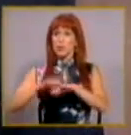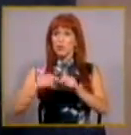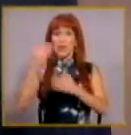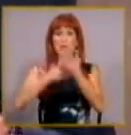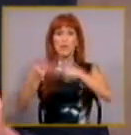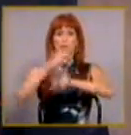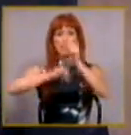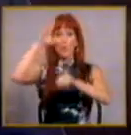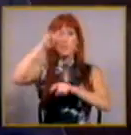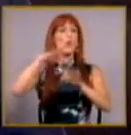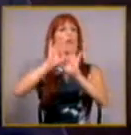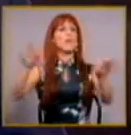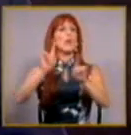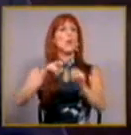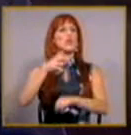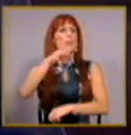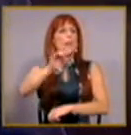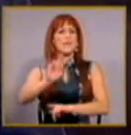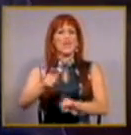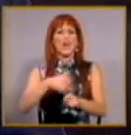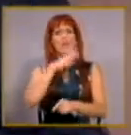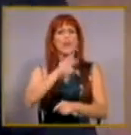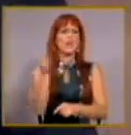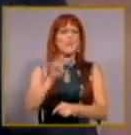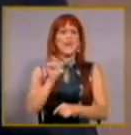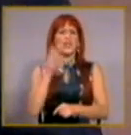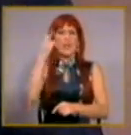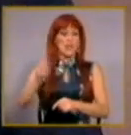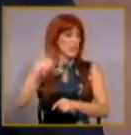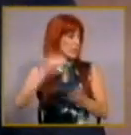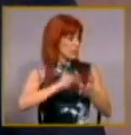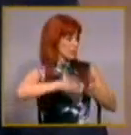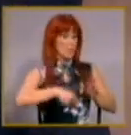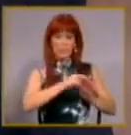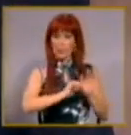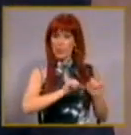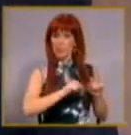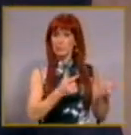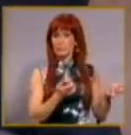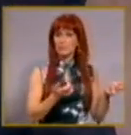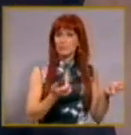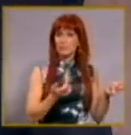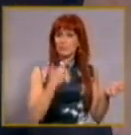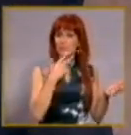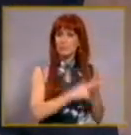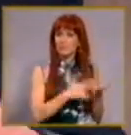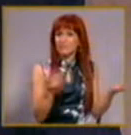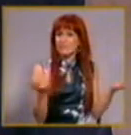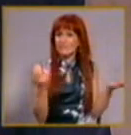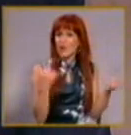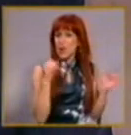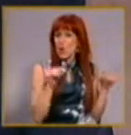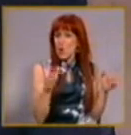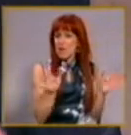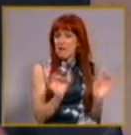de censura é formalizar aquilo que o Partido Socialista anda a dizer 3 meses depois de ter assinado o memorando, que é, na verdade, nós não